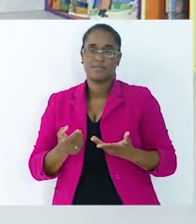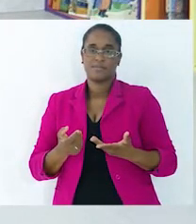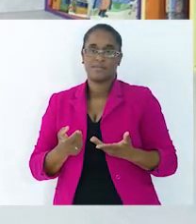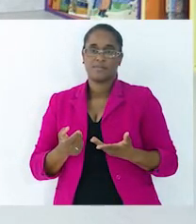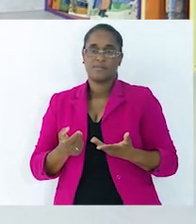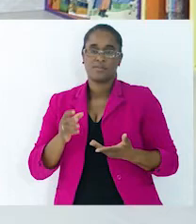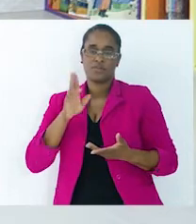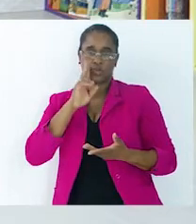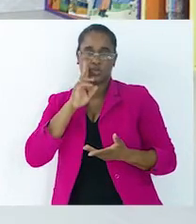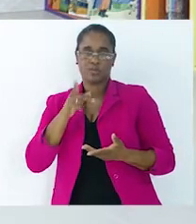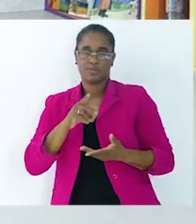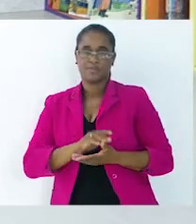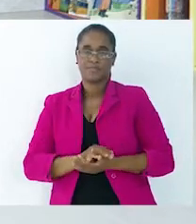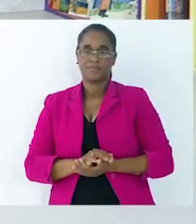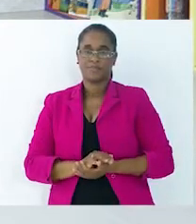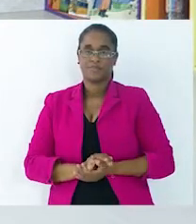Desculpem.